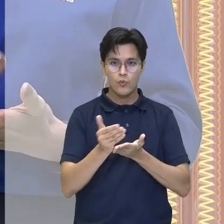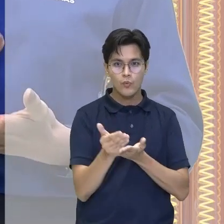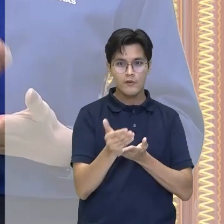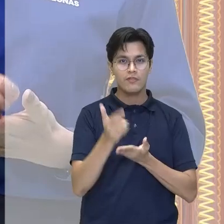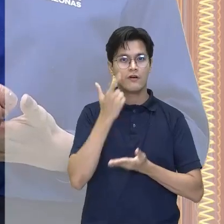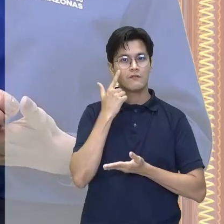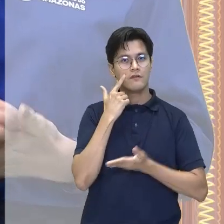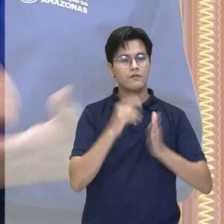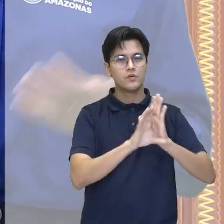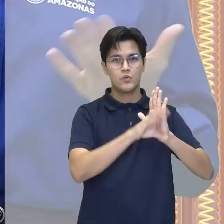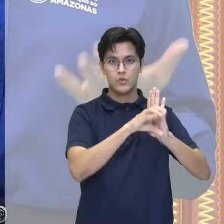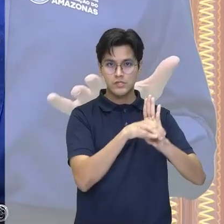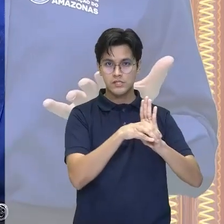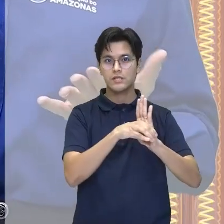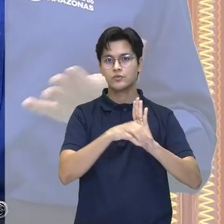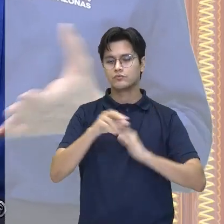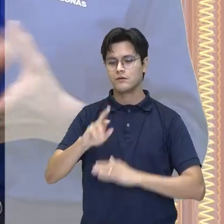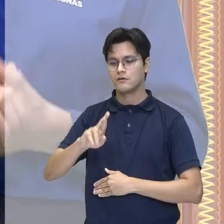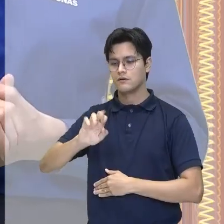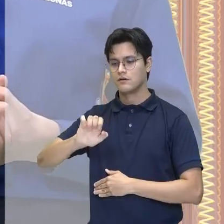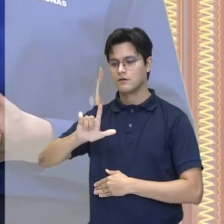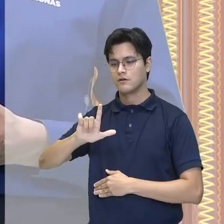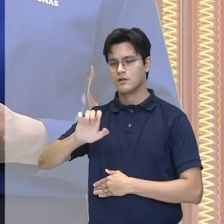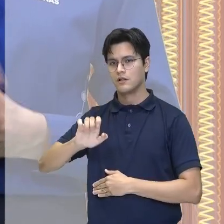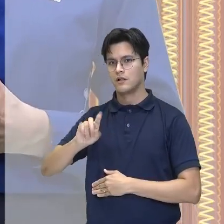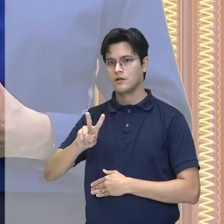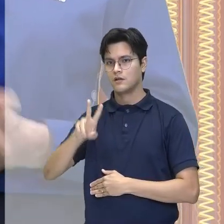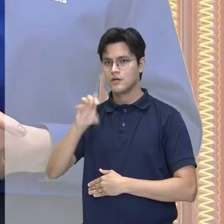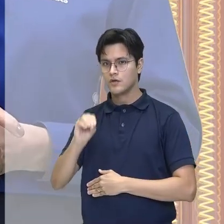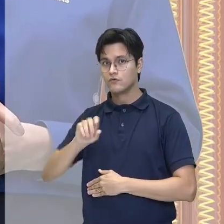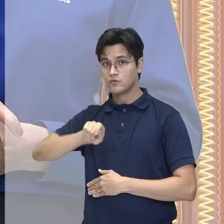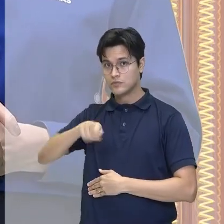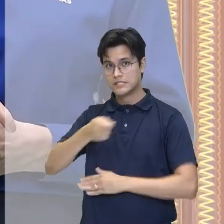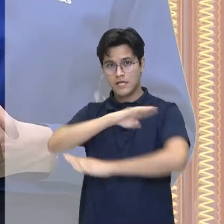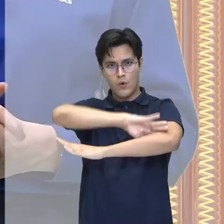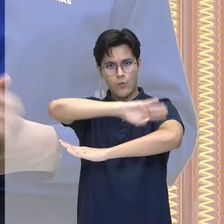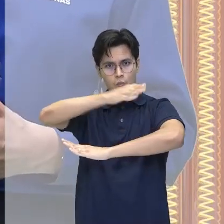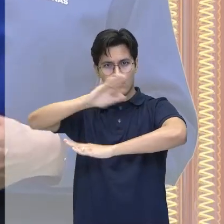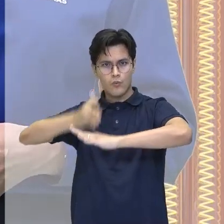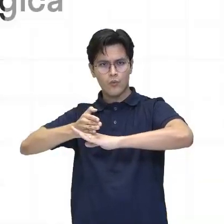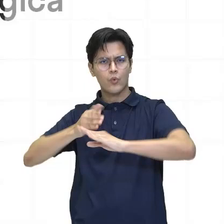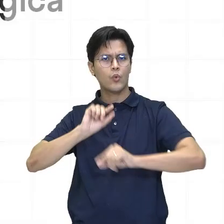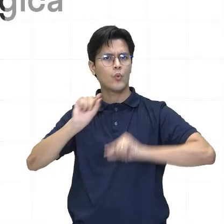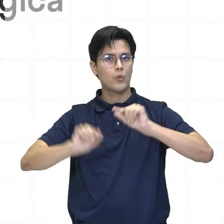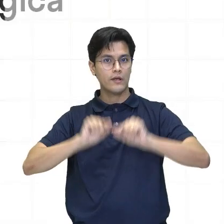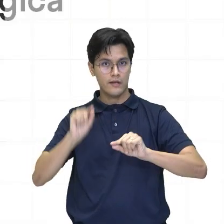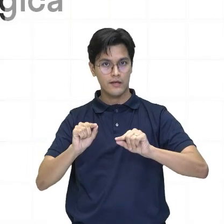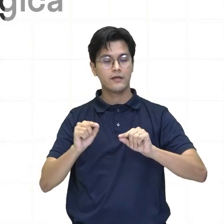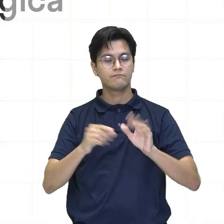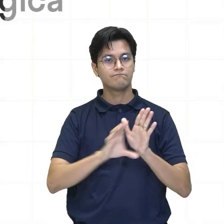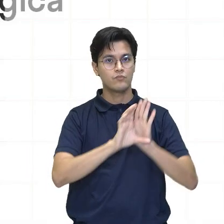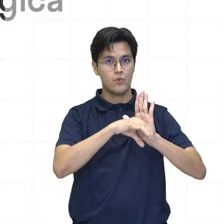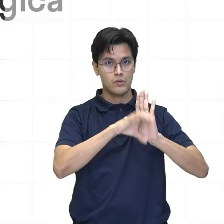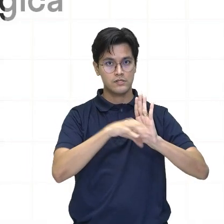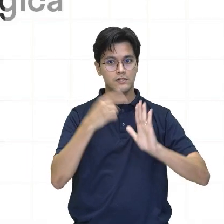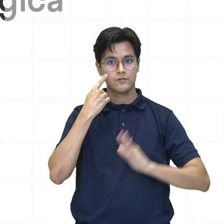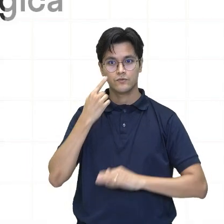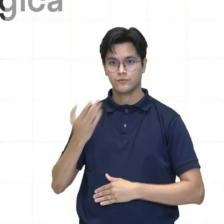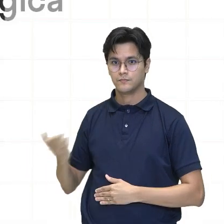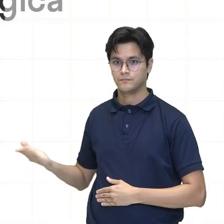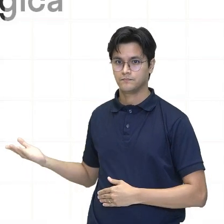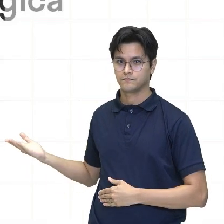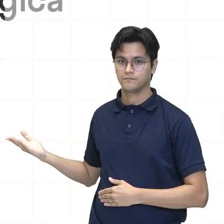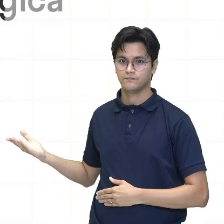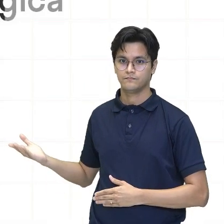o conceito de relevo, né? O que seria aí o relevo? Aí eu trouxe para vocês o conceito, nós vamos observar,